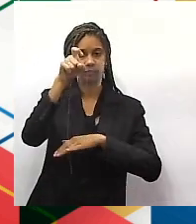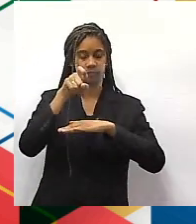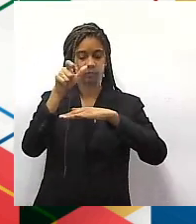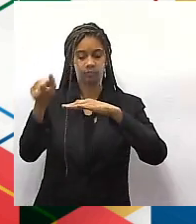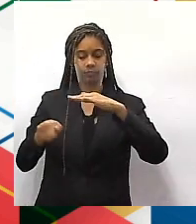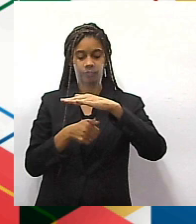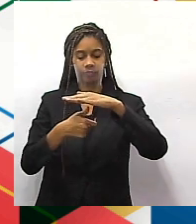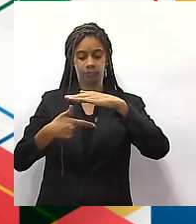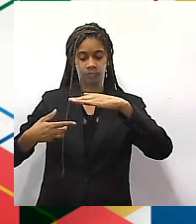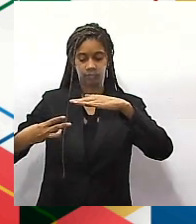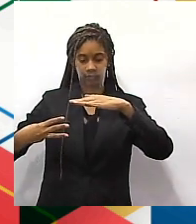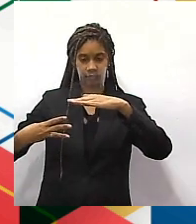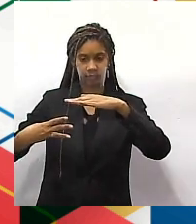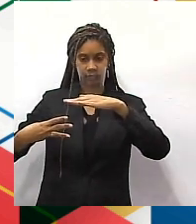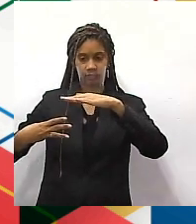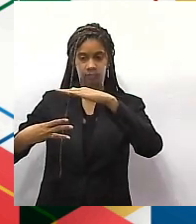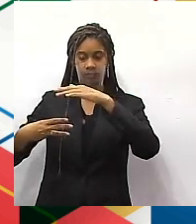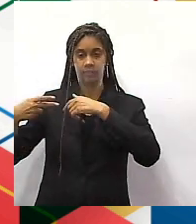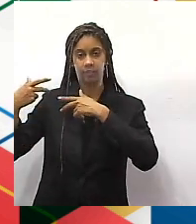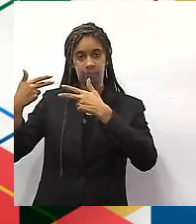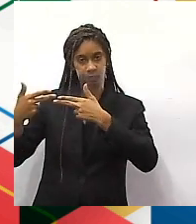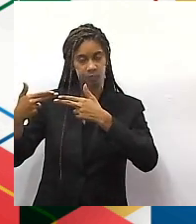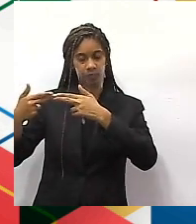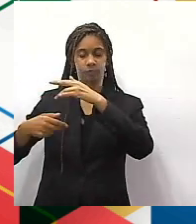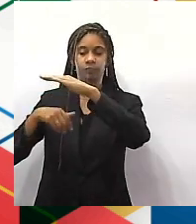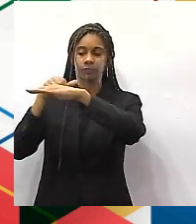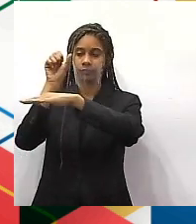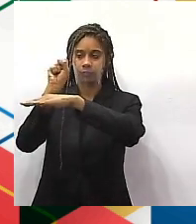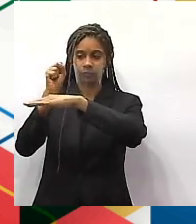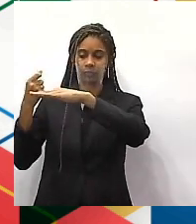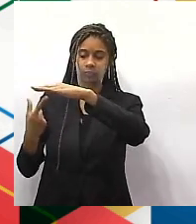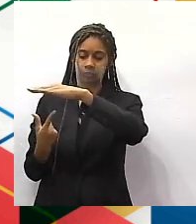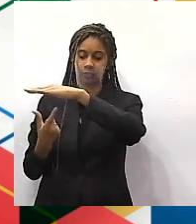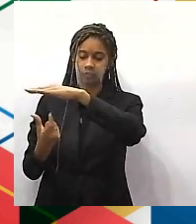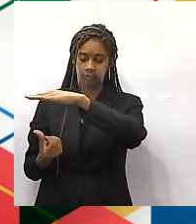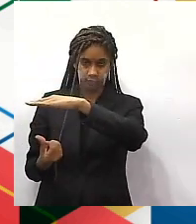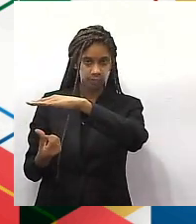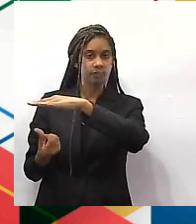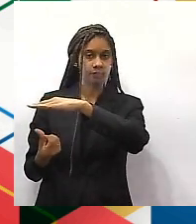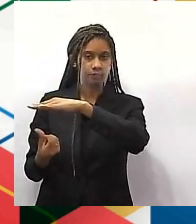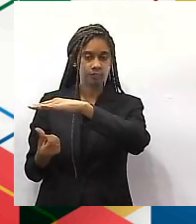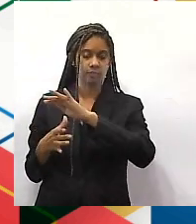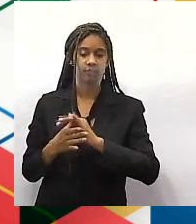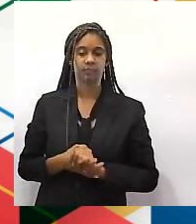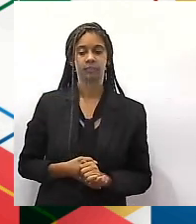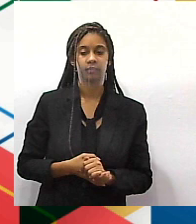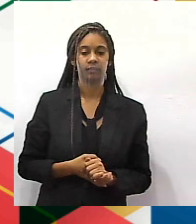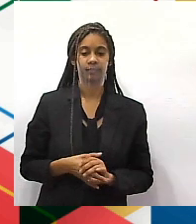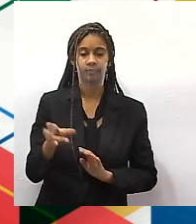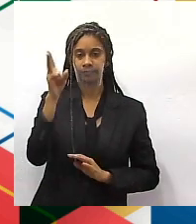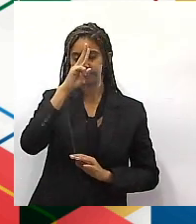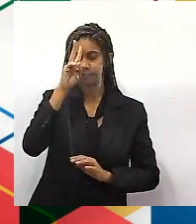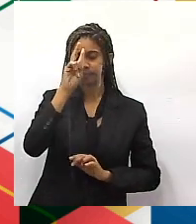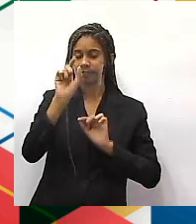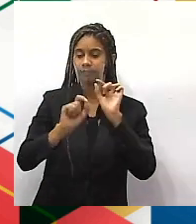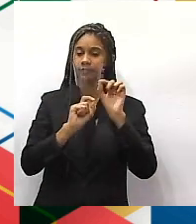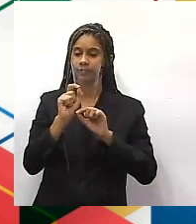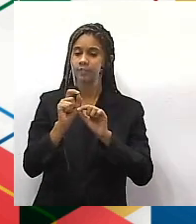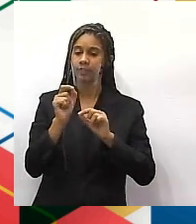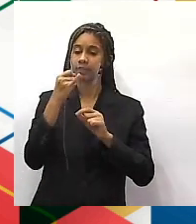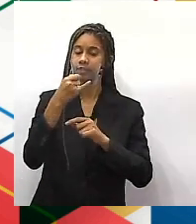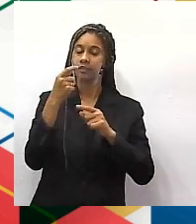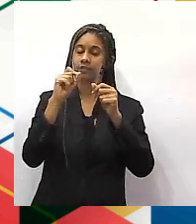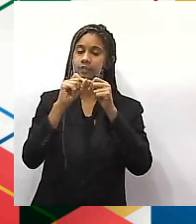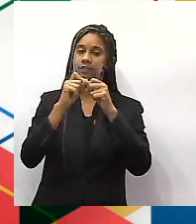está para 16. E aqui eu faço o produto dos meios pelos extremos. E aí, lembrando para você que quem multiplica o